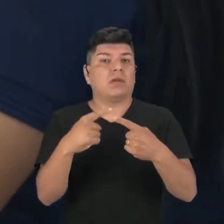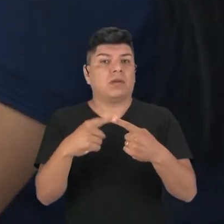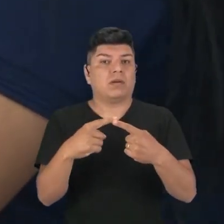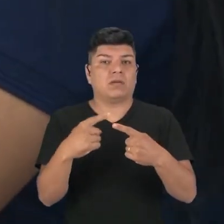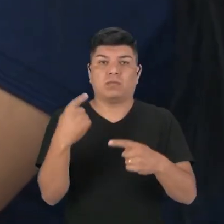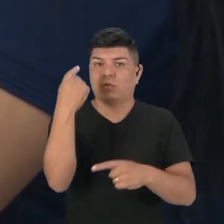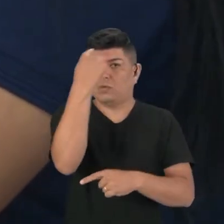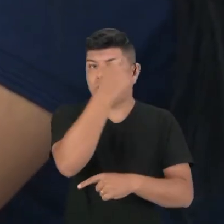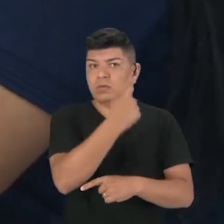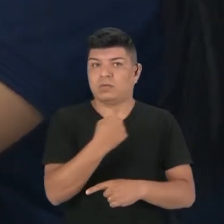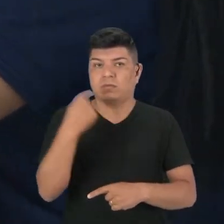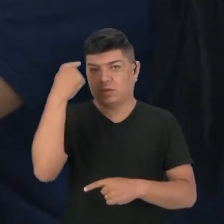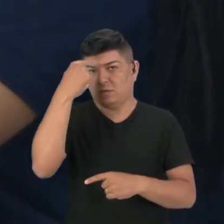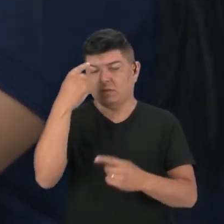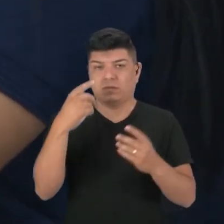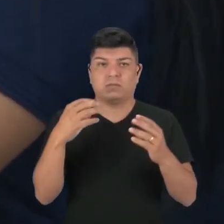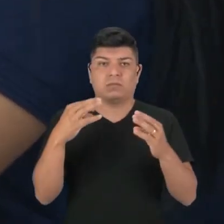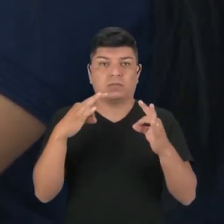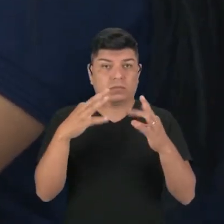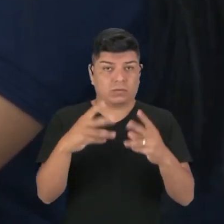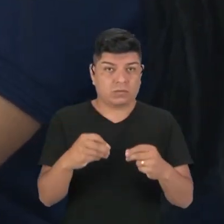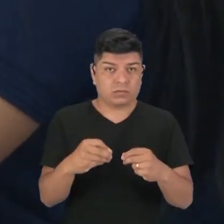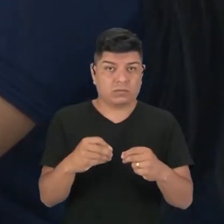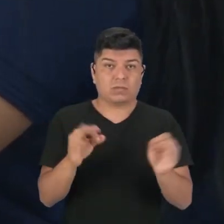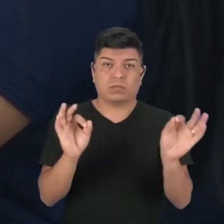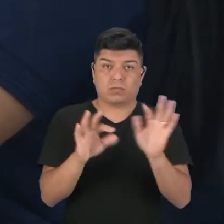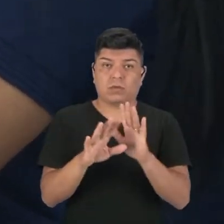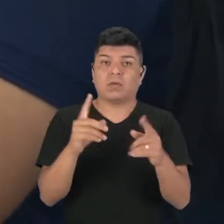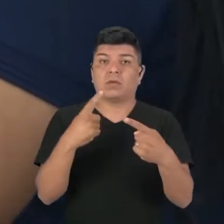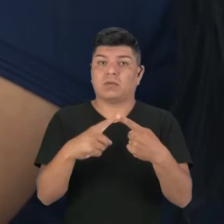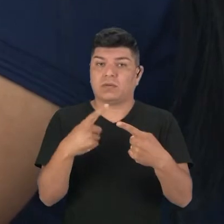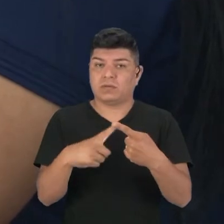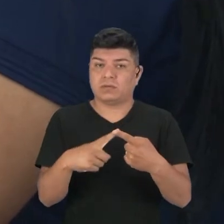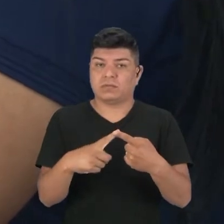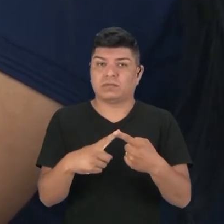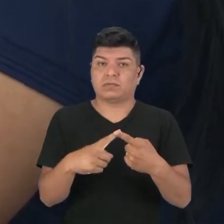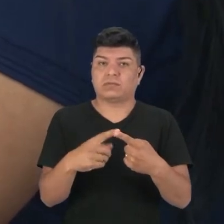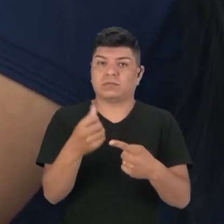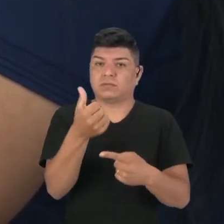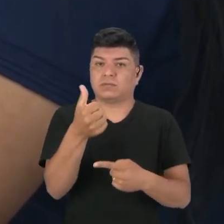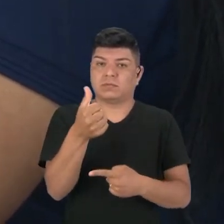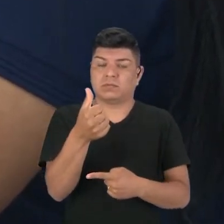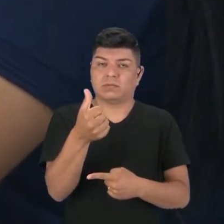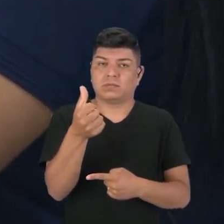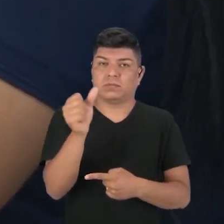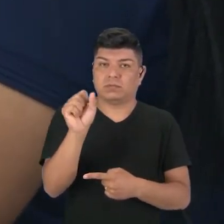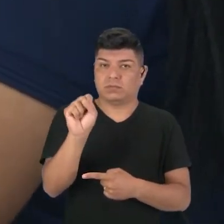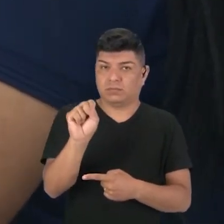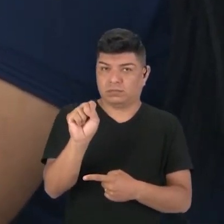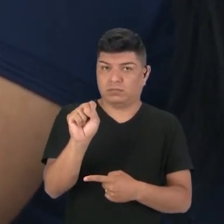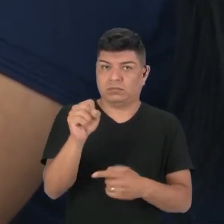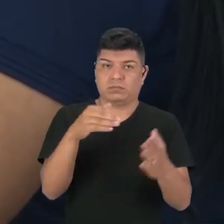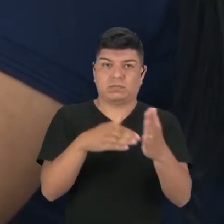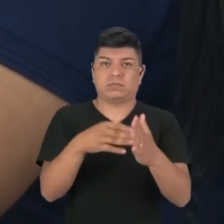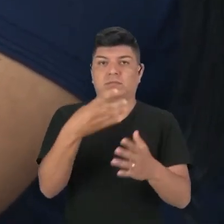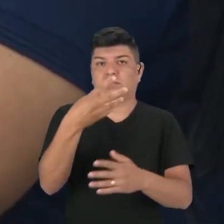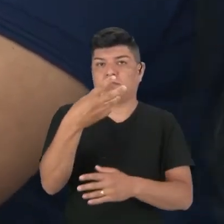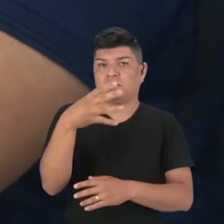completa, ok? Se ele vai dar uma volta completa, ele vai estar em 18h45, ele vai chegar o quê?